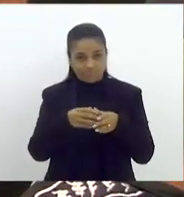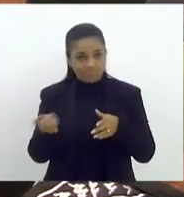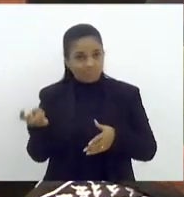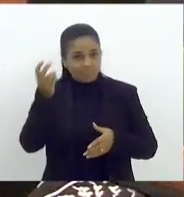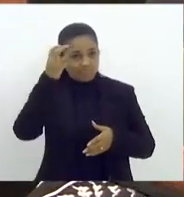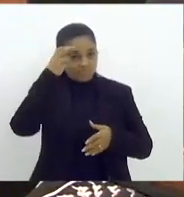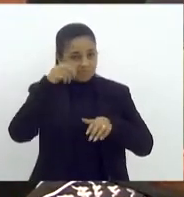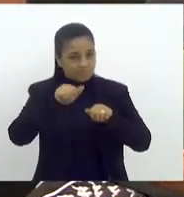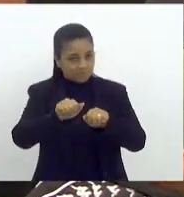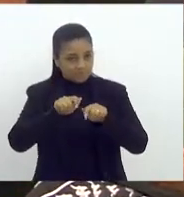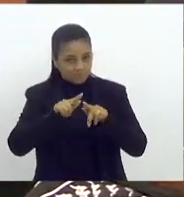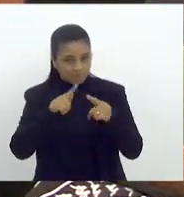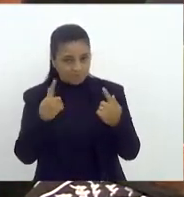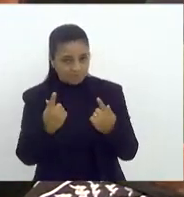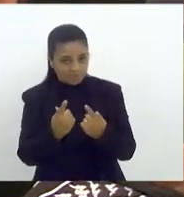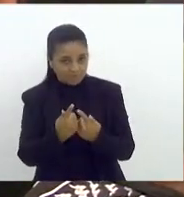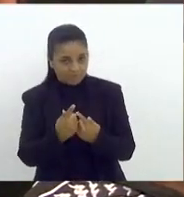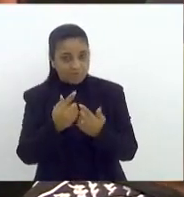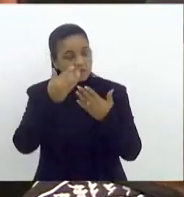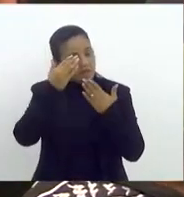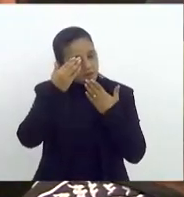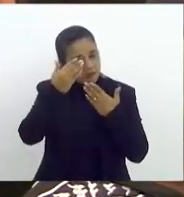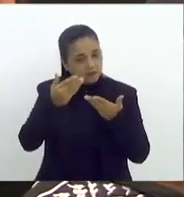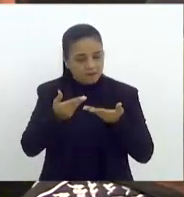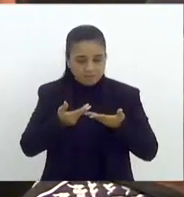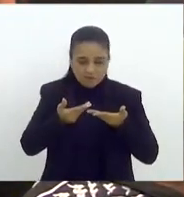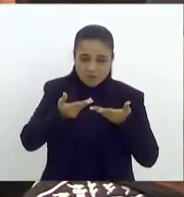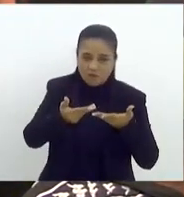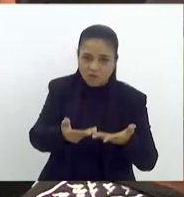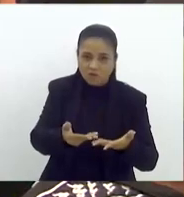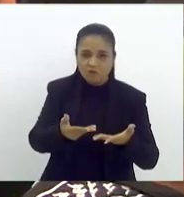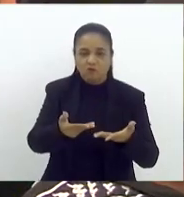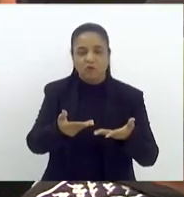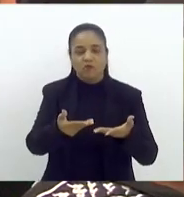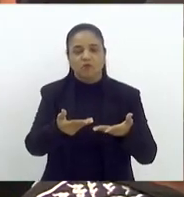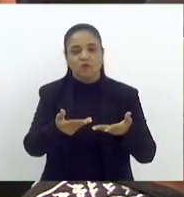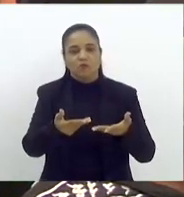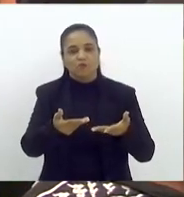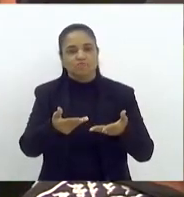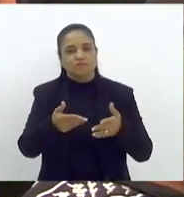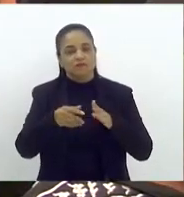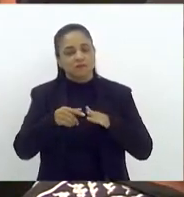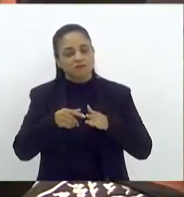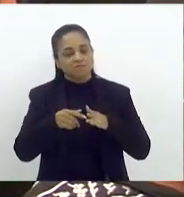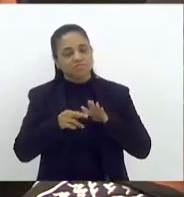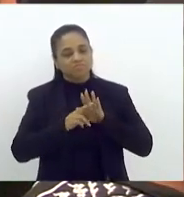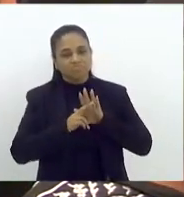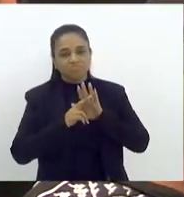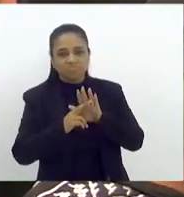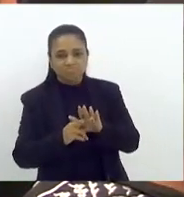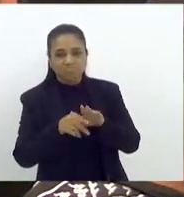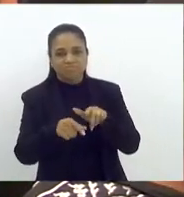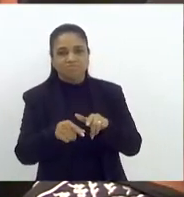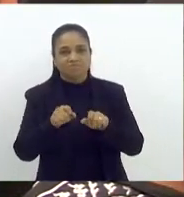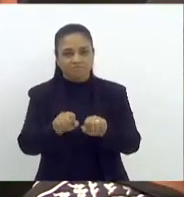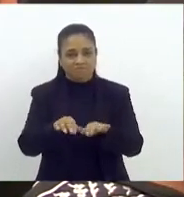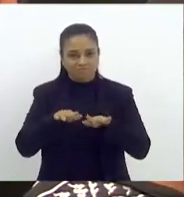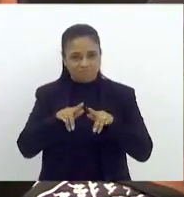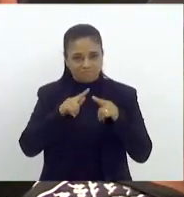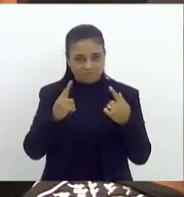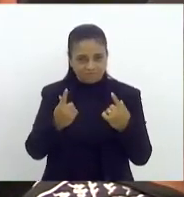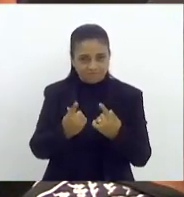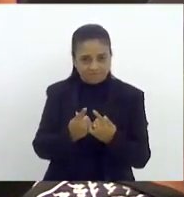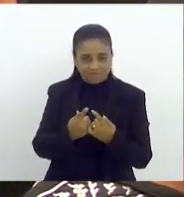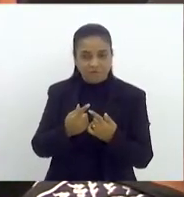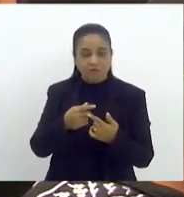Assembleia Legislativa então quero agradecer ela porque me convidou para fazer parte dessa frente parlamentar e eu quero muito brevemente